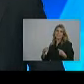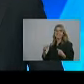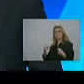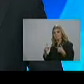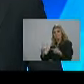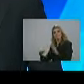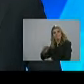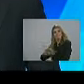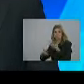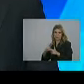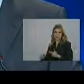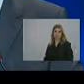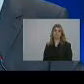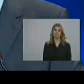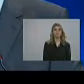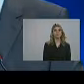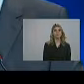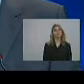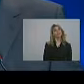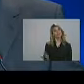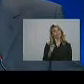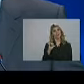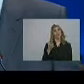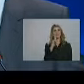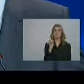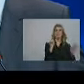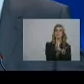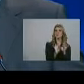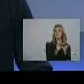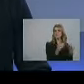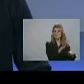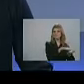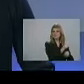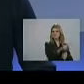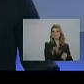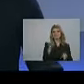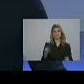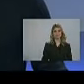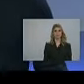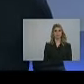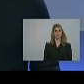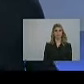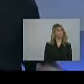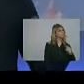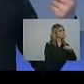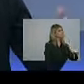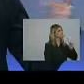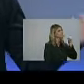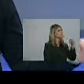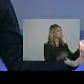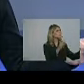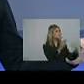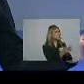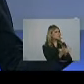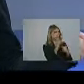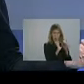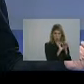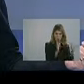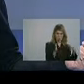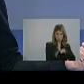da solução desse problema. Candidato Índio da Costa, sua pergunta, quem o senhor escolhe? Eu escolho... Bom, quem já perguntou agora pode